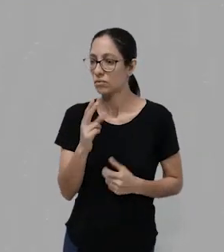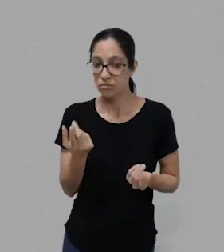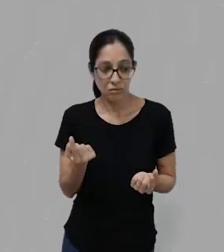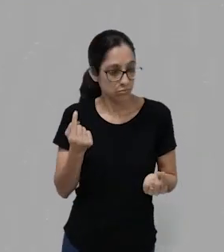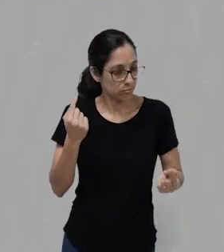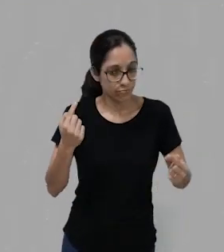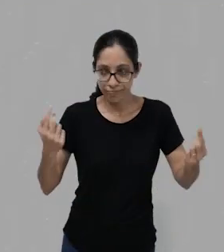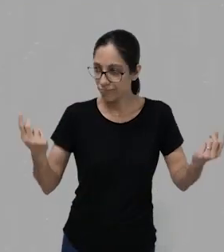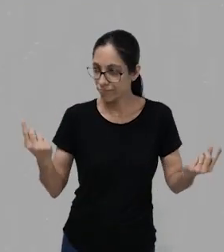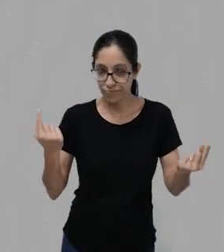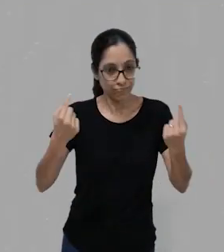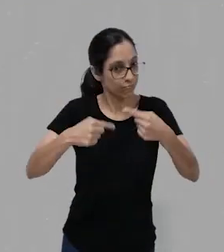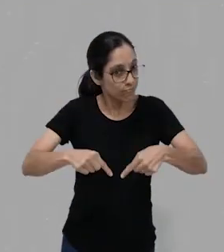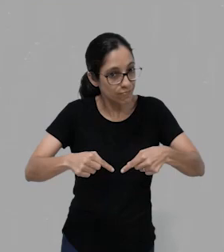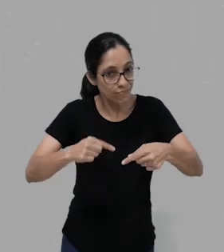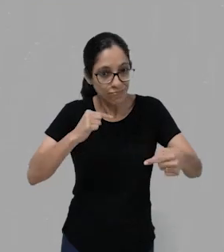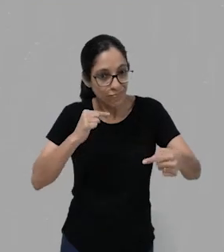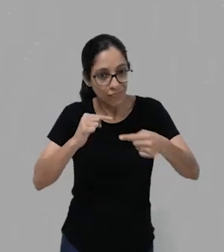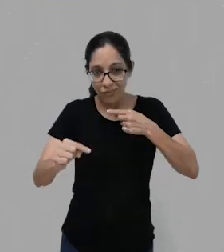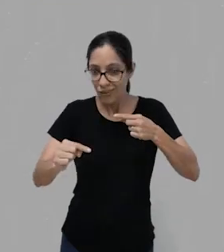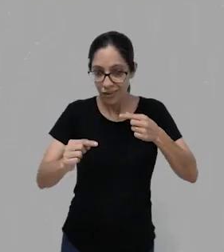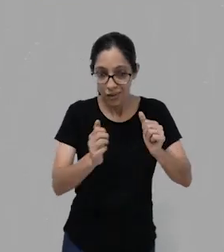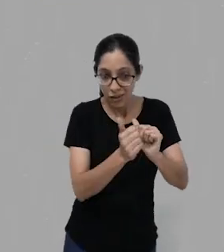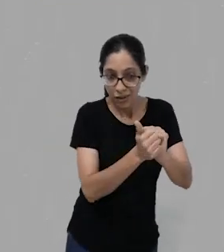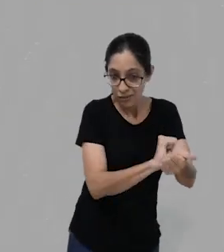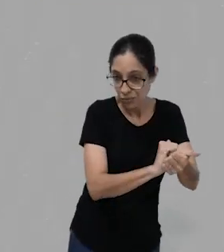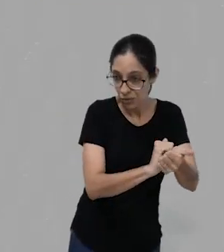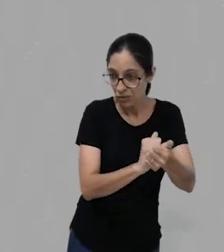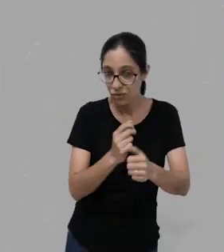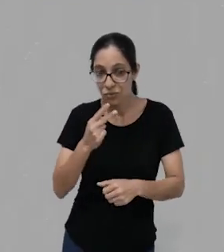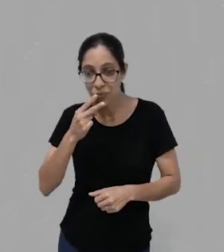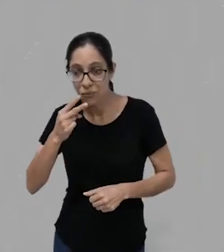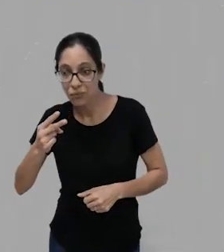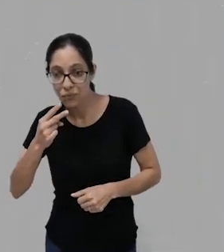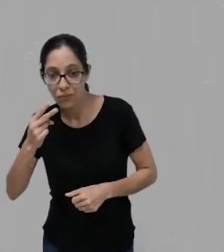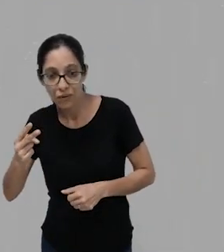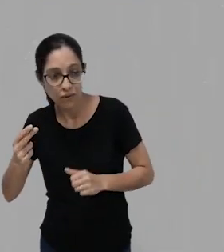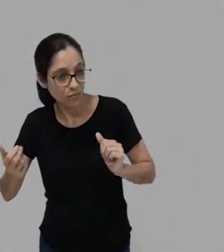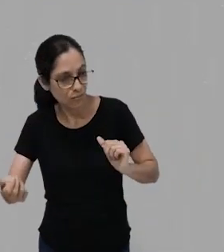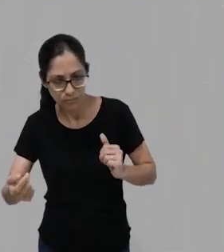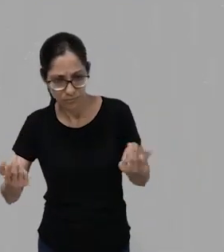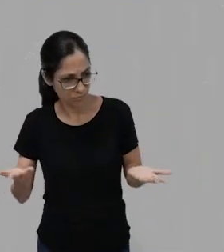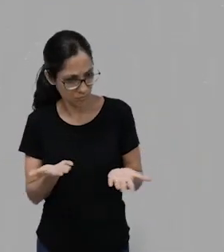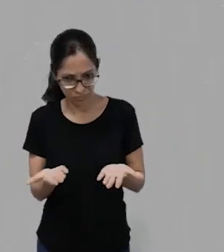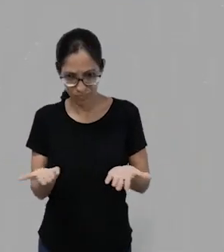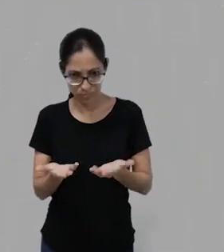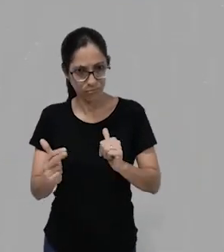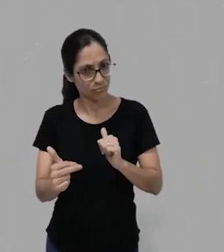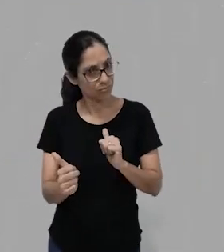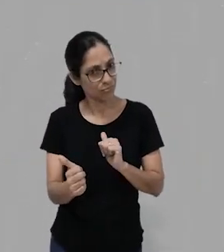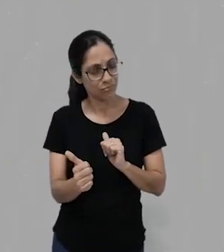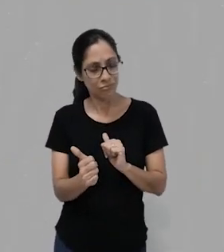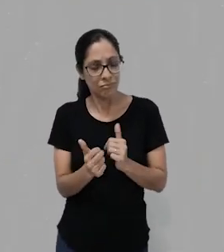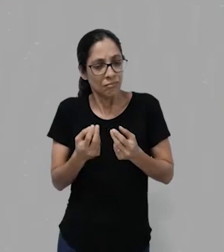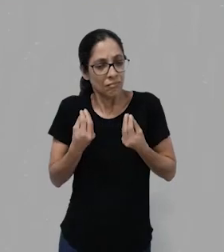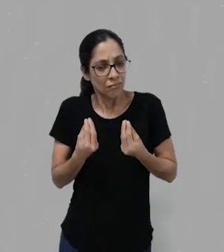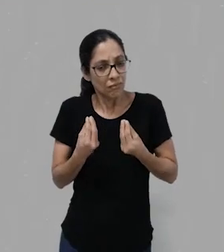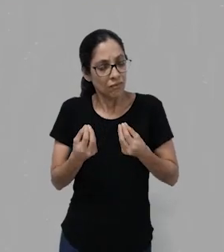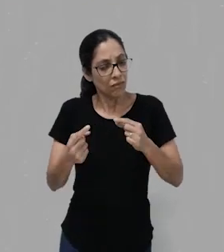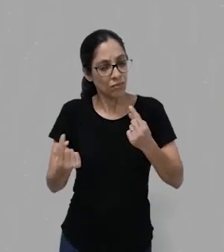totalmente contrária do que o esporte prega. O esporte prega o quê? Saúde,